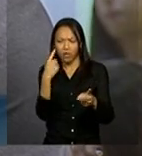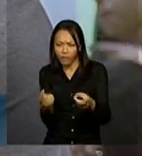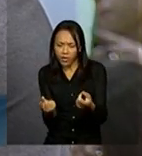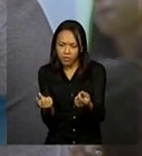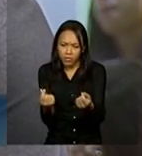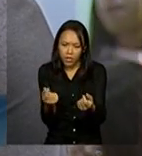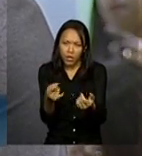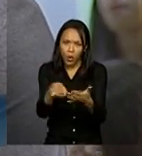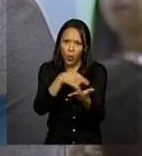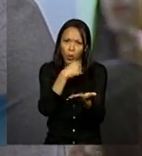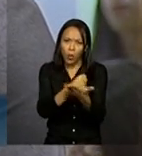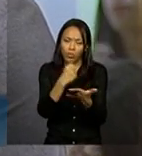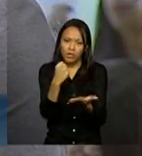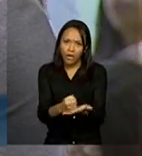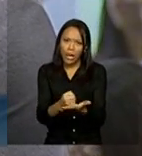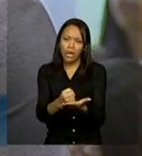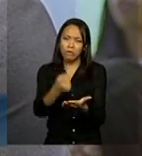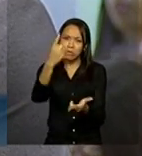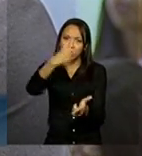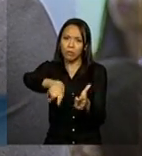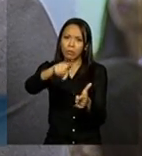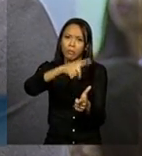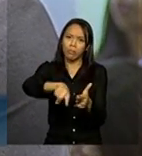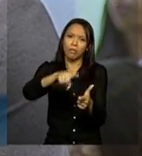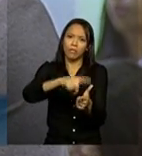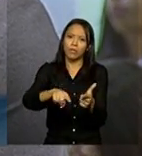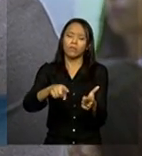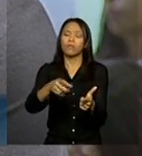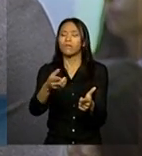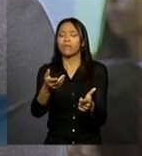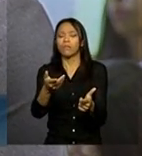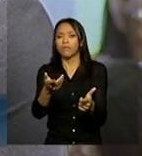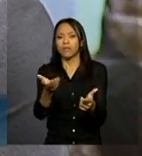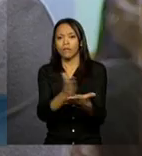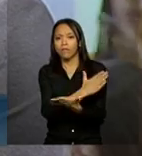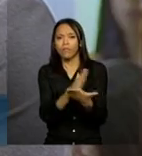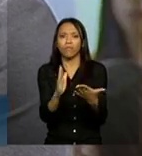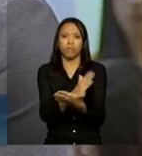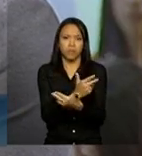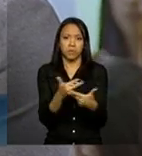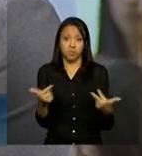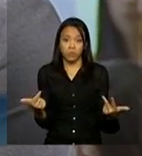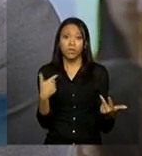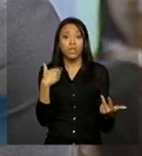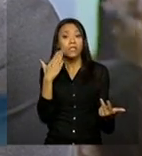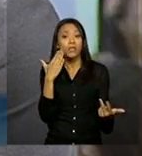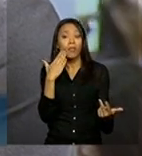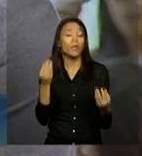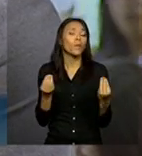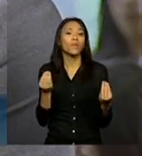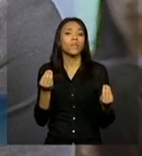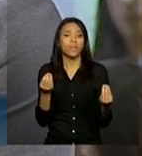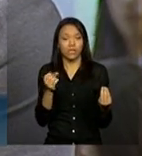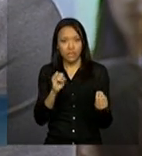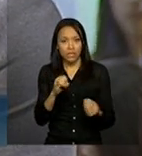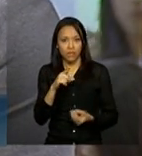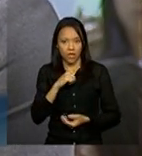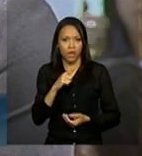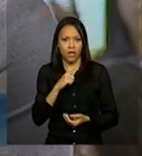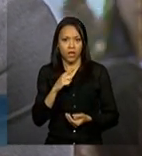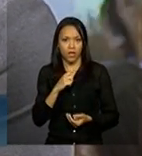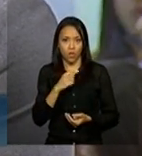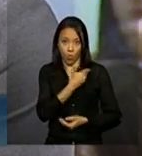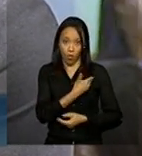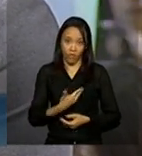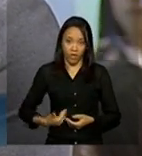vários contratos e tem o problema das tubovias, não sei se isso foi repactuado ainda. Enfim, se existe uma